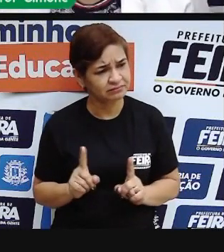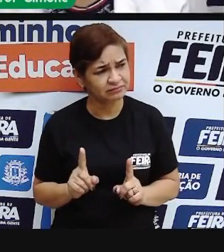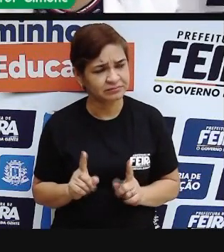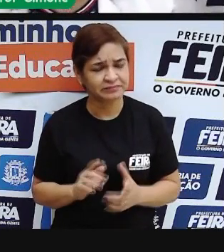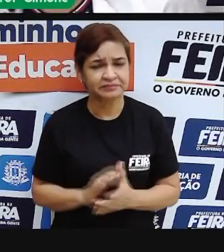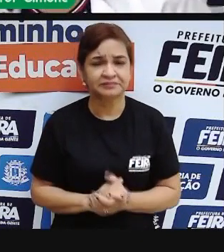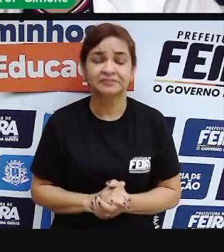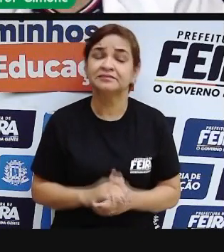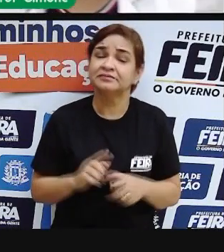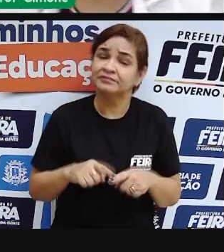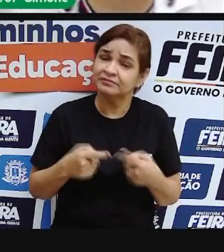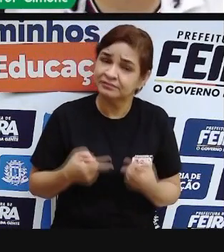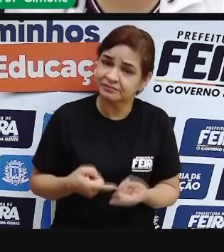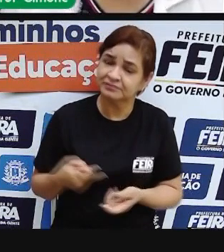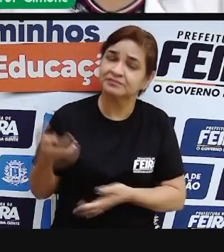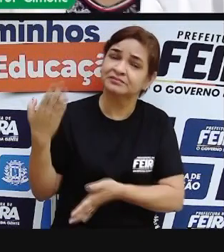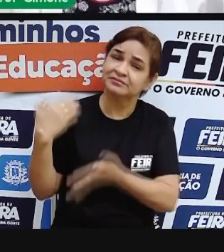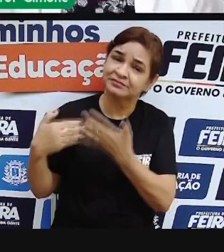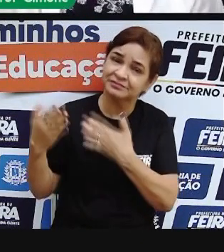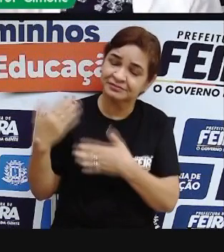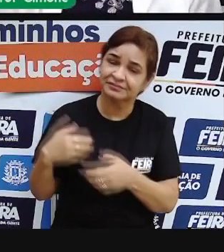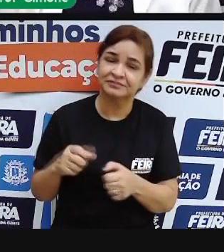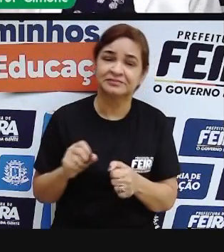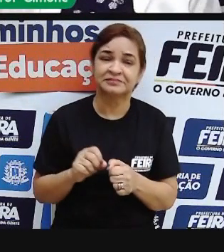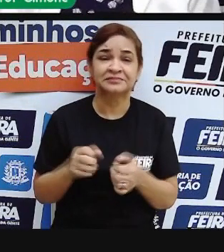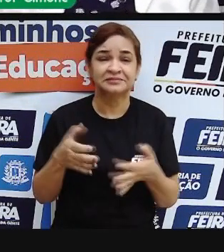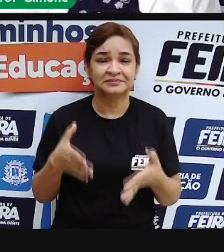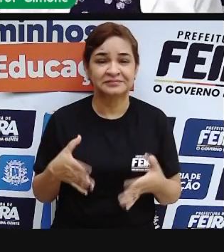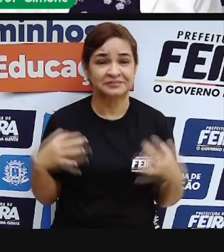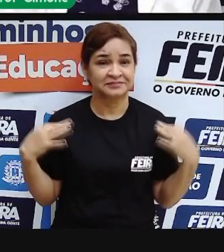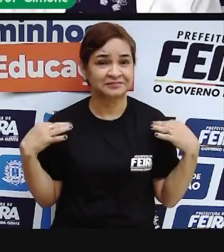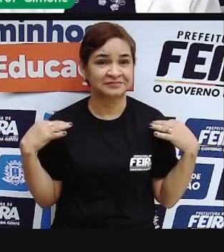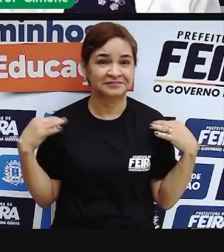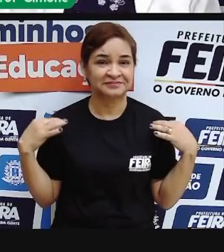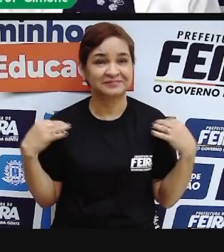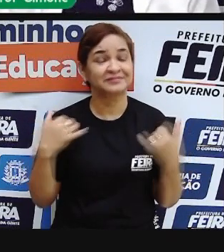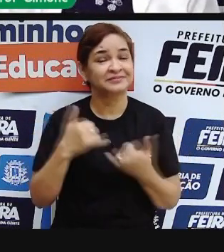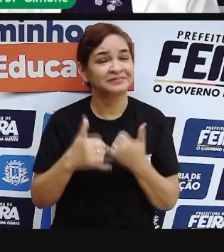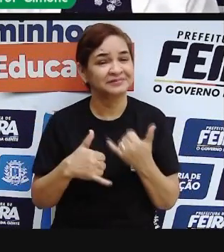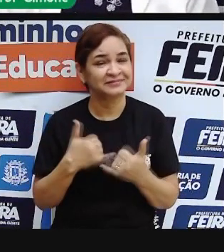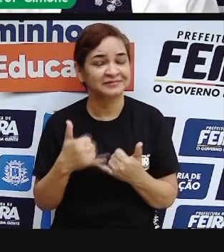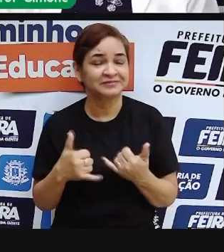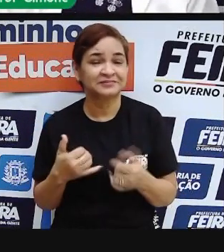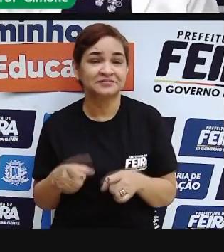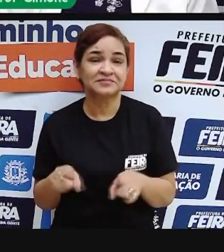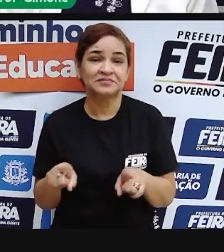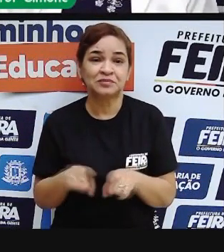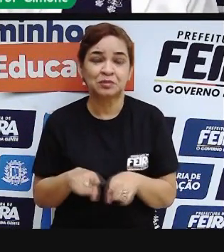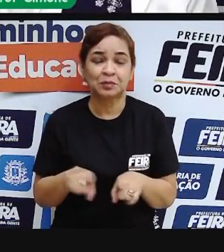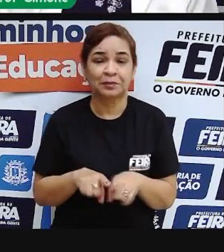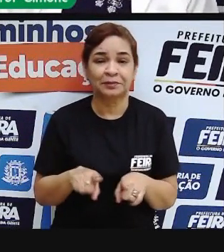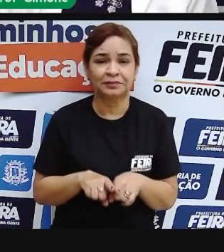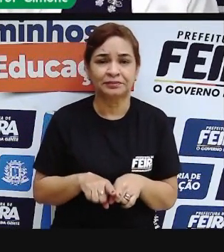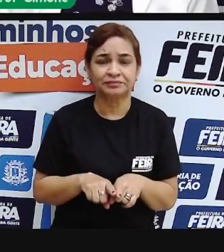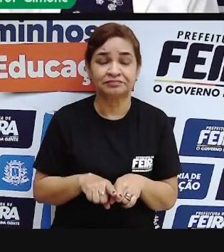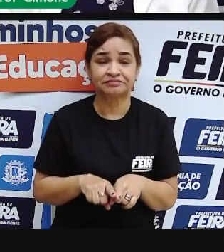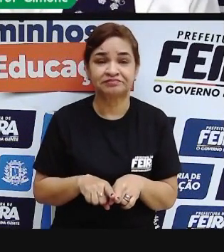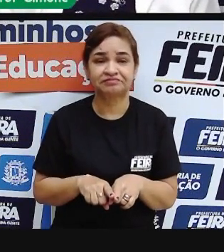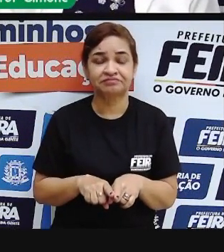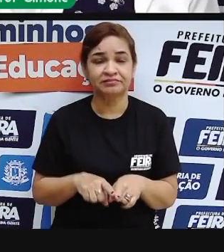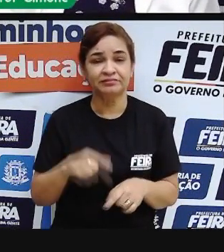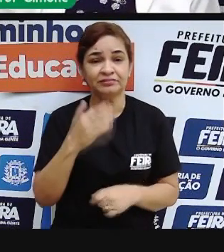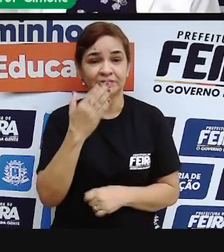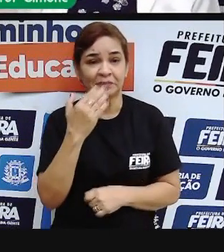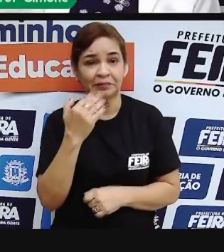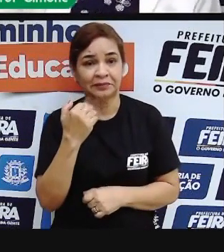que a gente fazia na nossa época de infância, né? E tinham as brincadeiras, né? As brincadeiras e as comidas típicas, né?